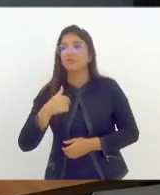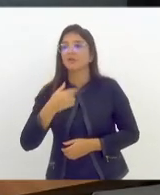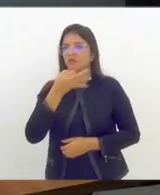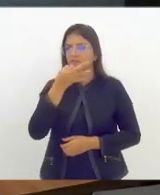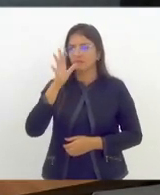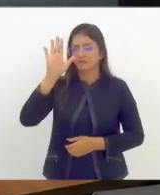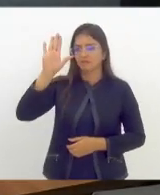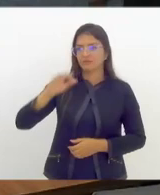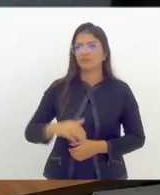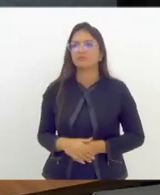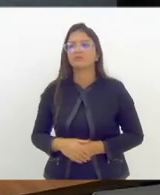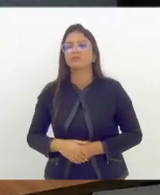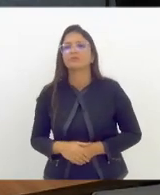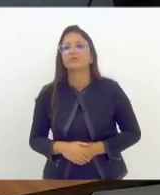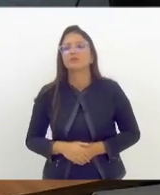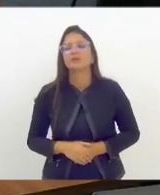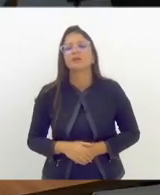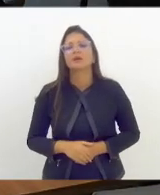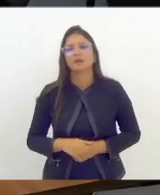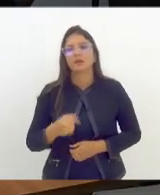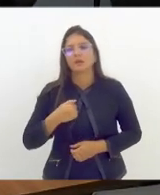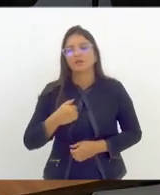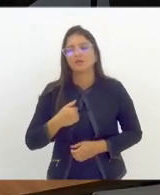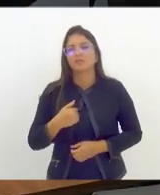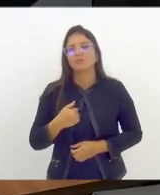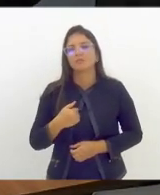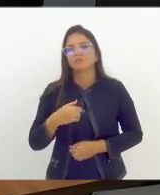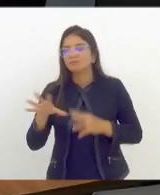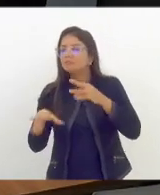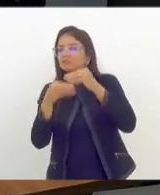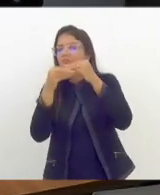deputado Jair Bittencourt,